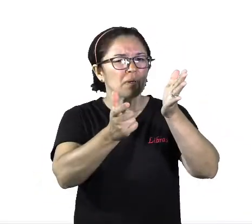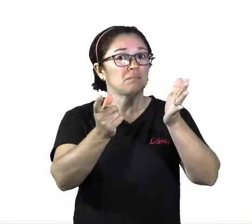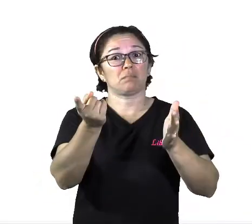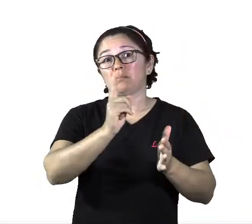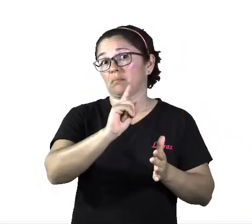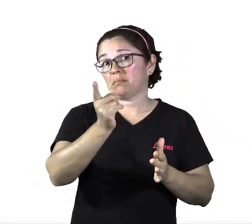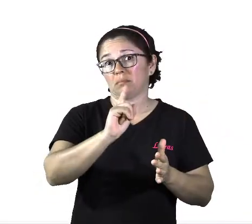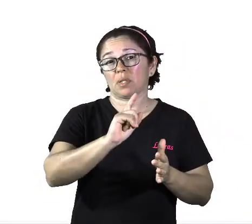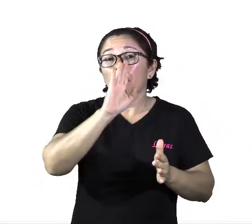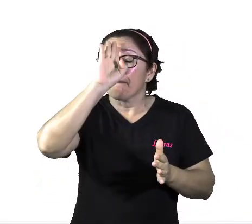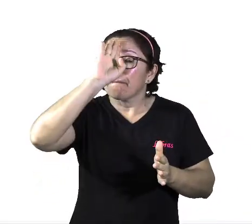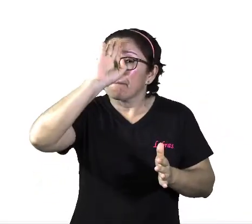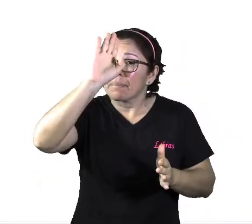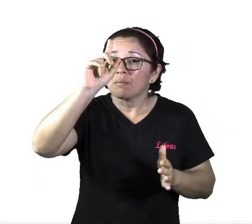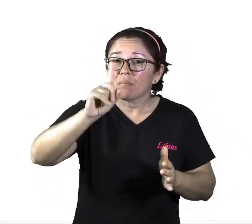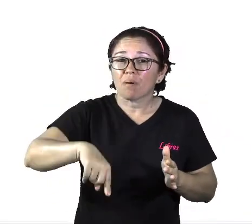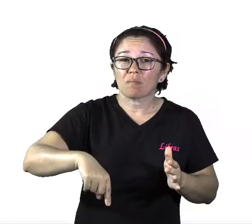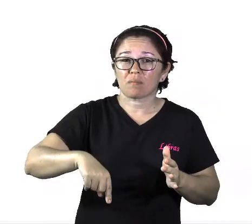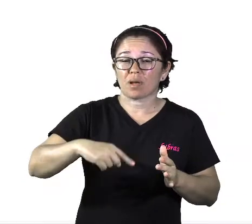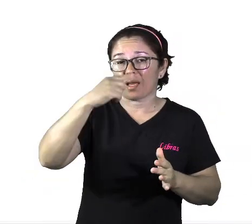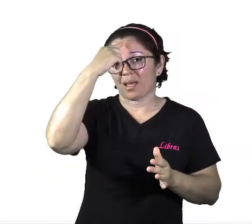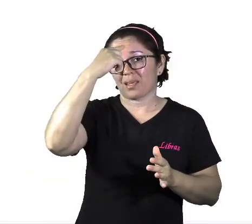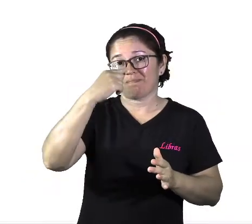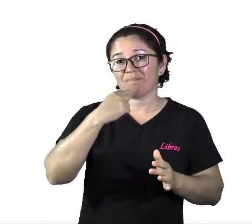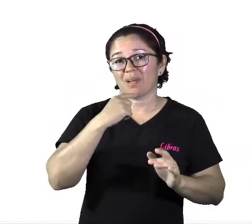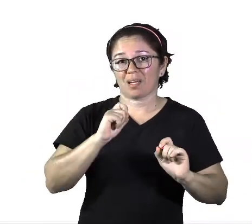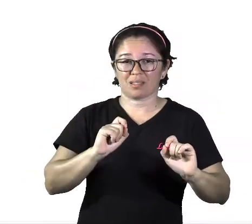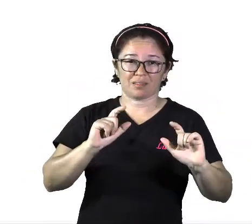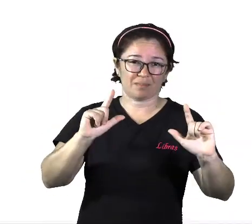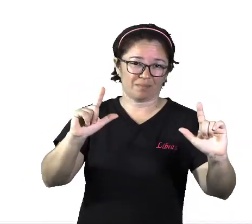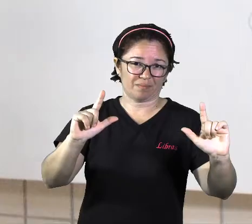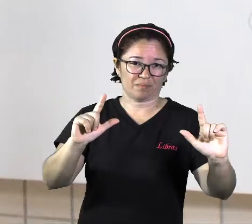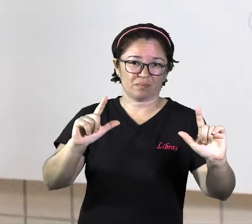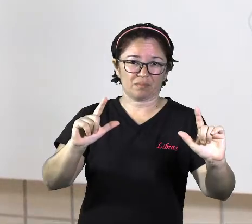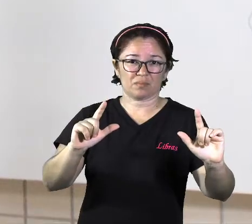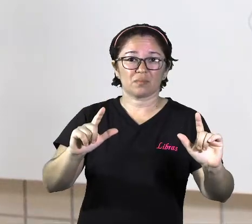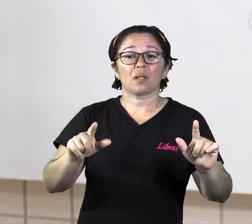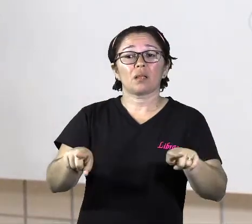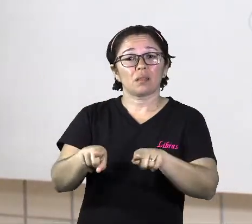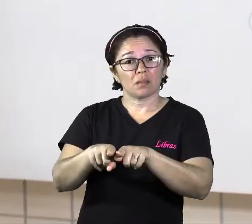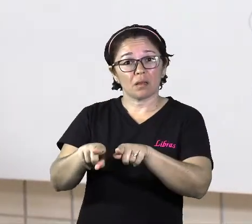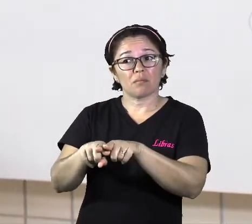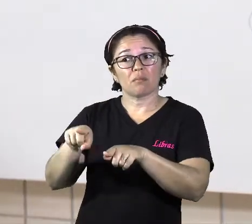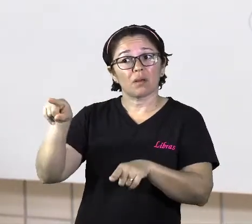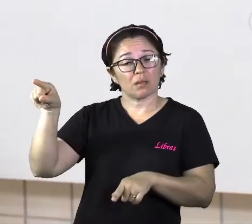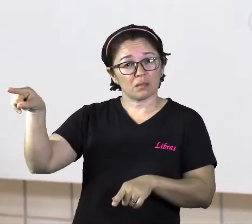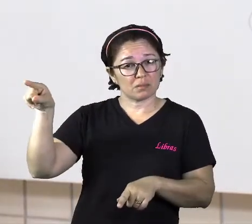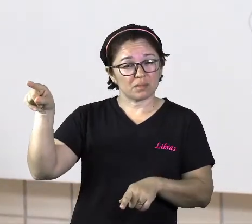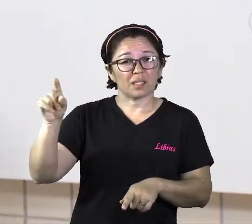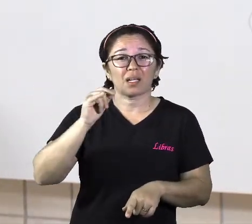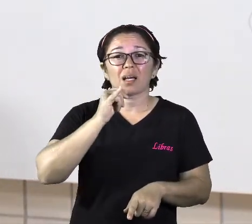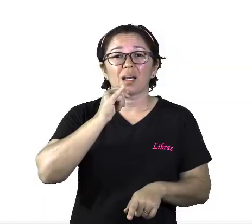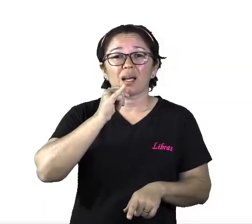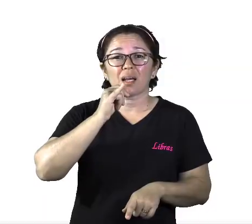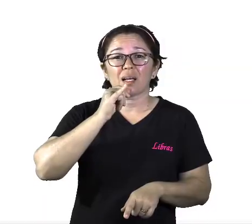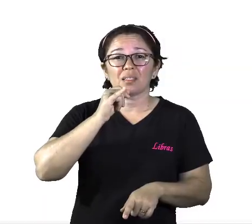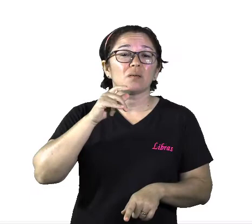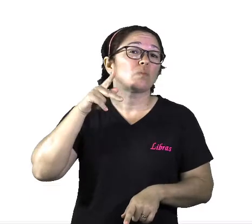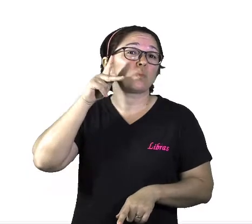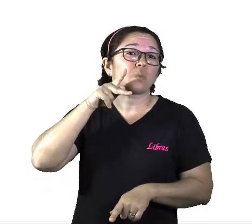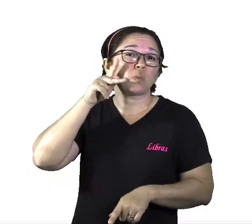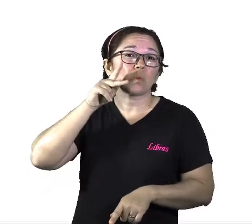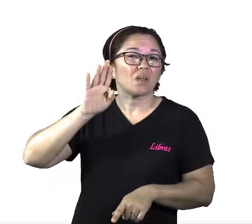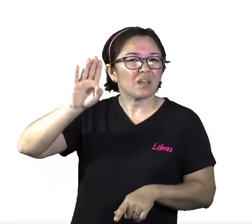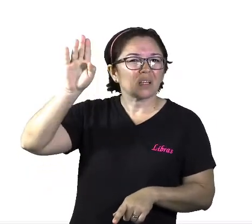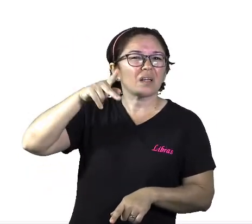em protestos, o quê? Políticos, tá bom? É uma forma de transmitir de maneira